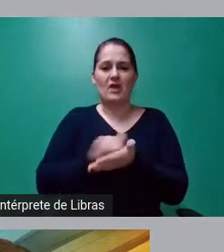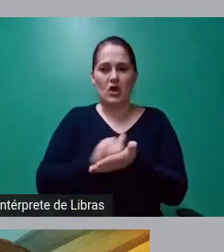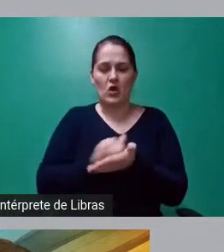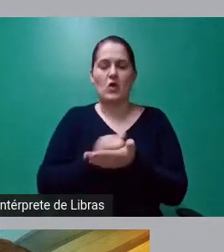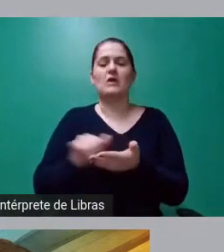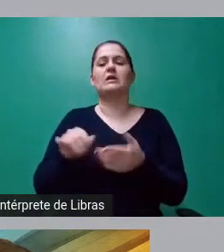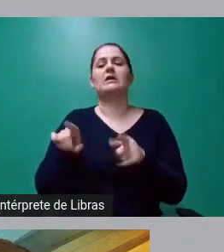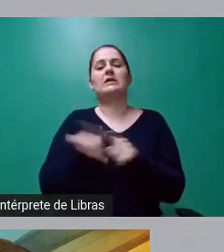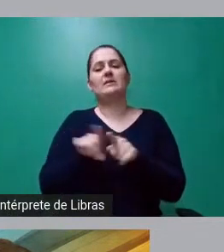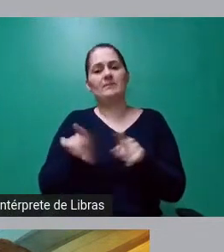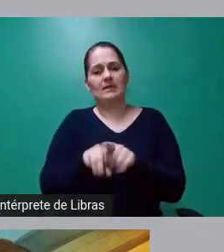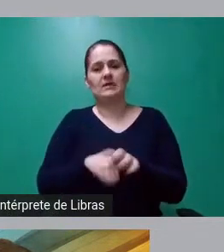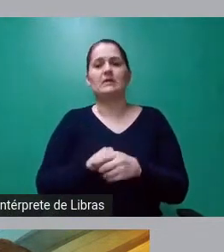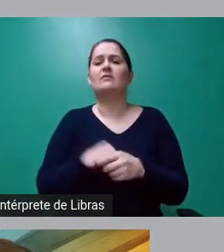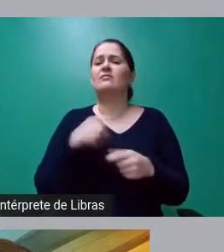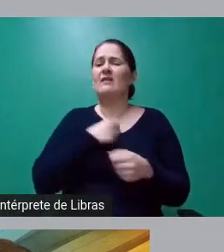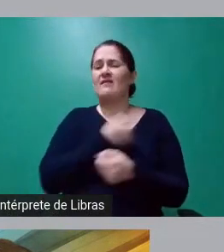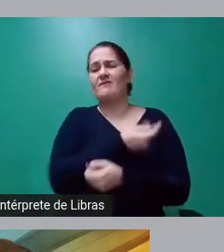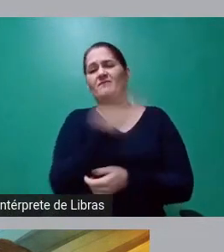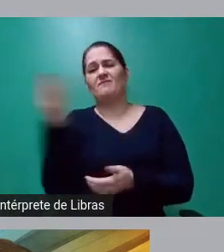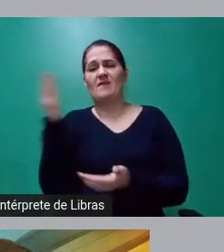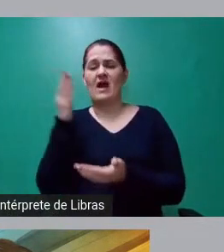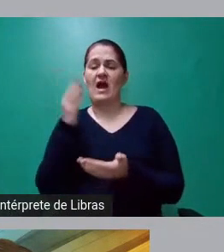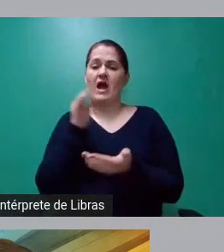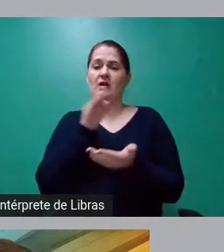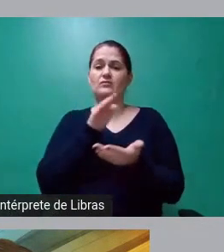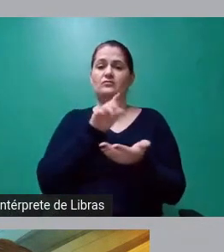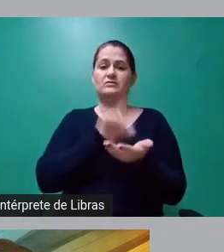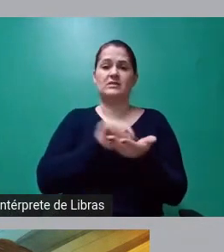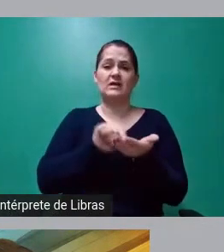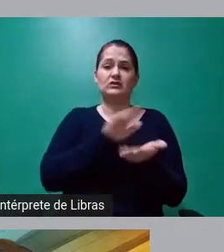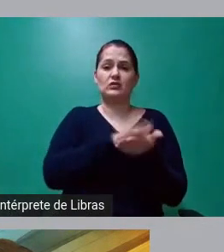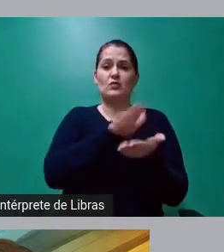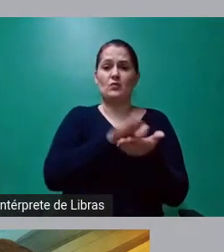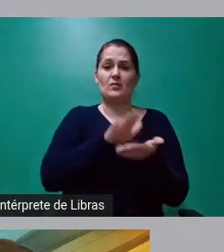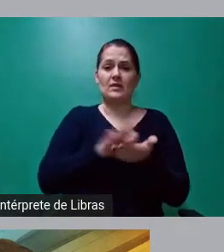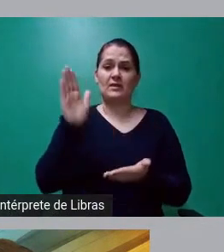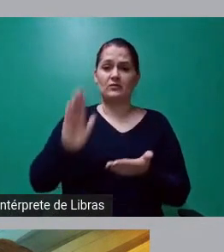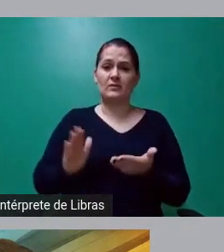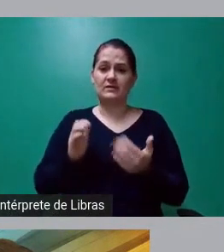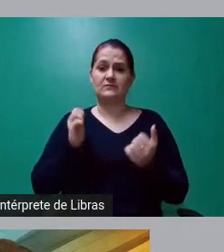artigos publicados no Brasil e exterior. Professora, a palavra é sua.